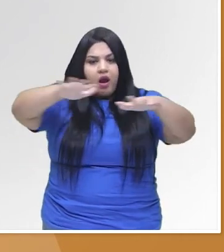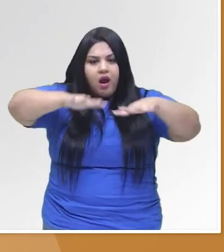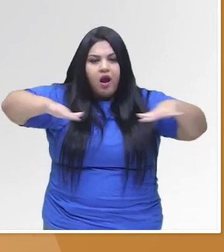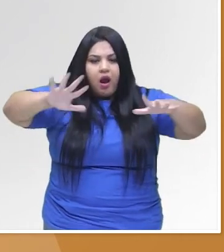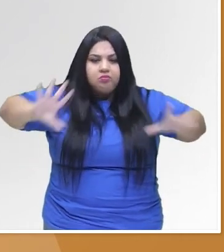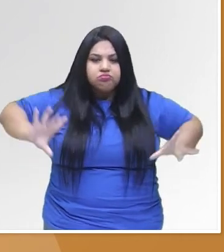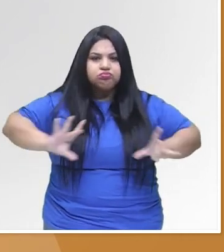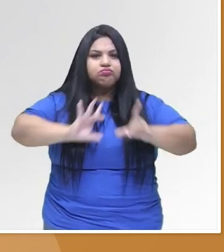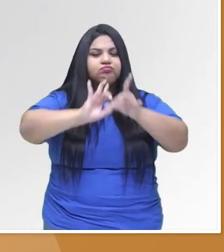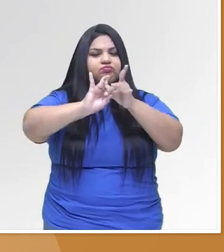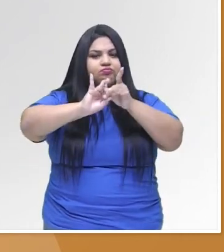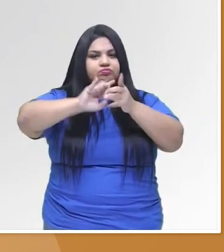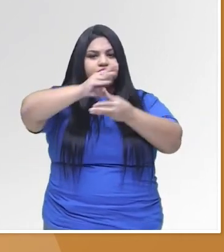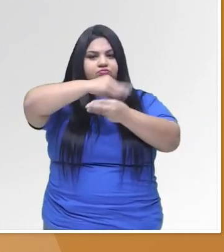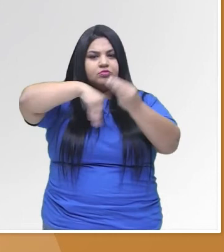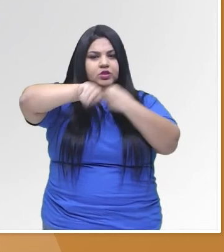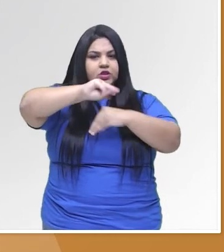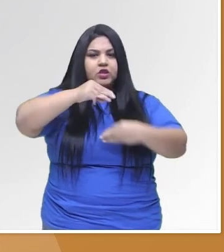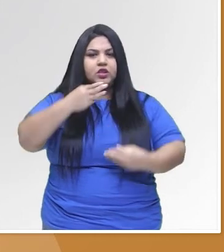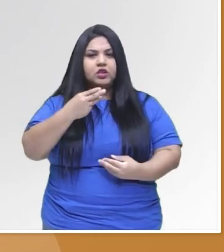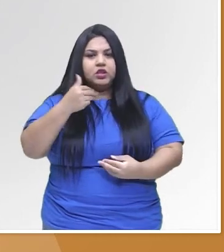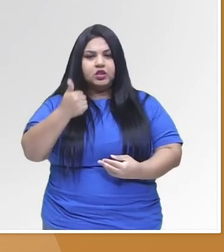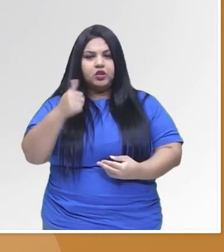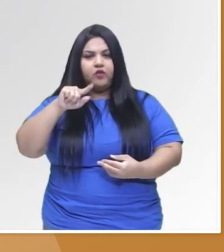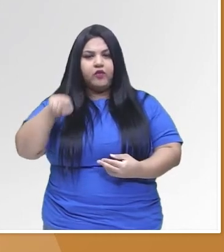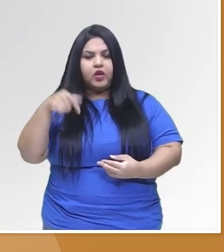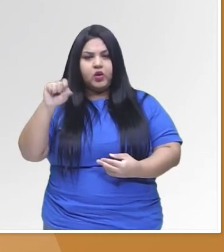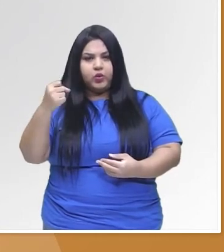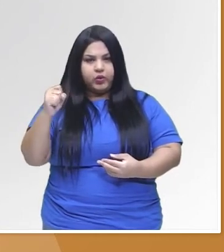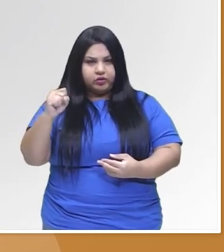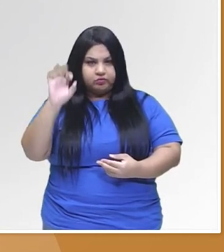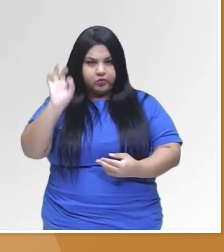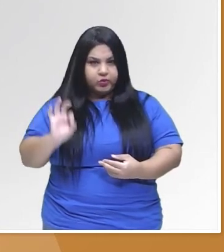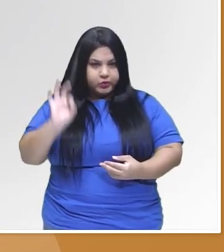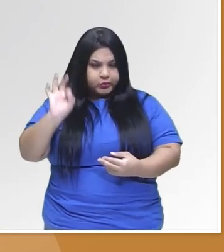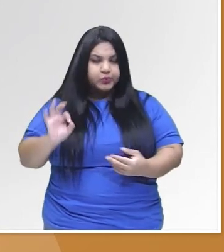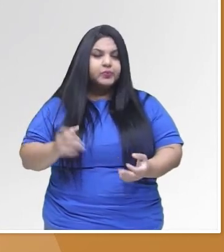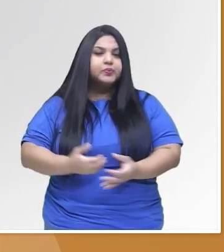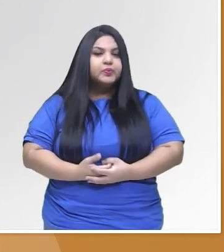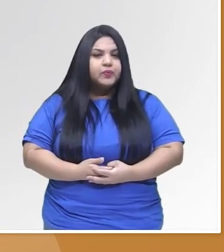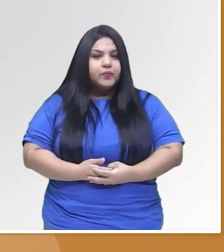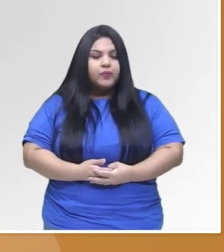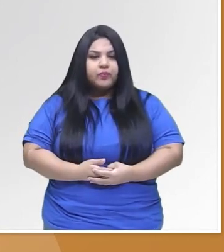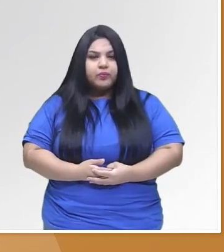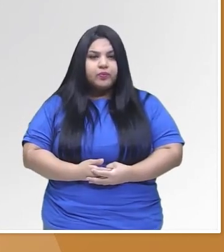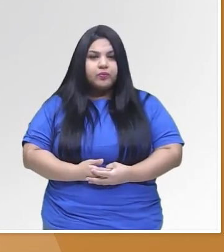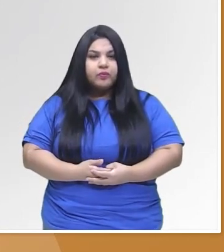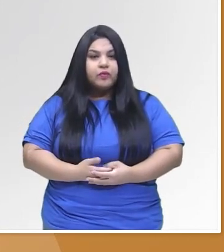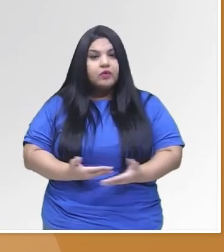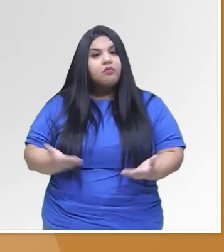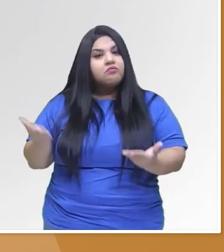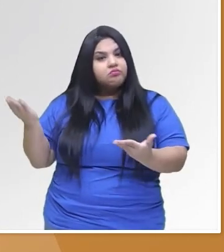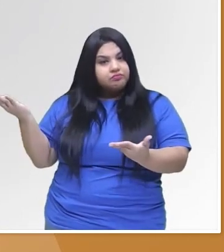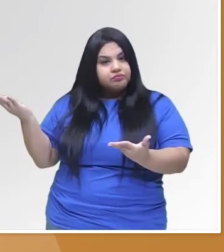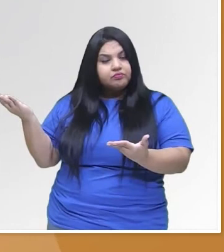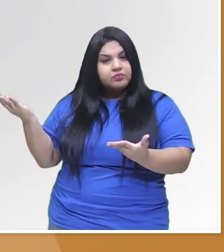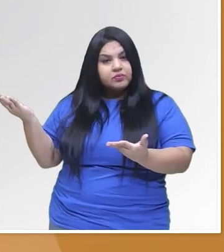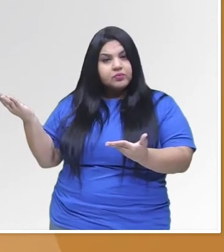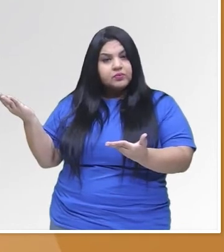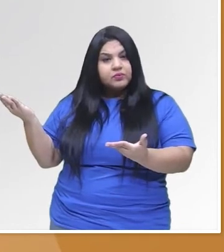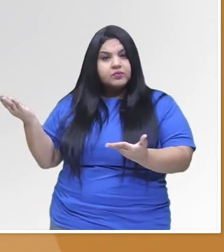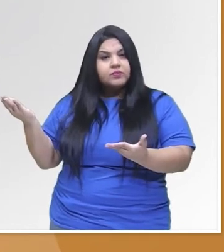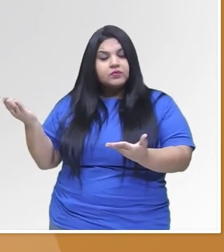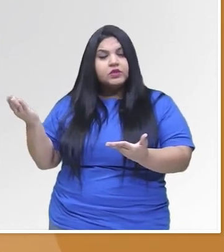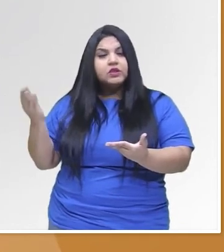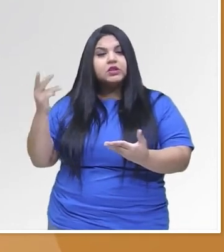aí representa 31,8% da produção do Centro-Sul. E aí chegamos para falar de